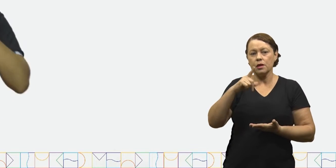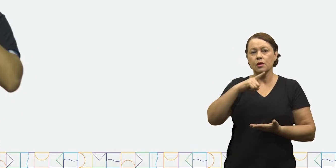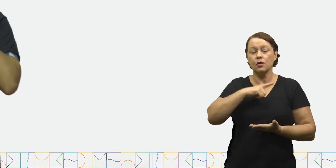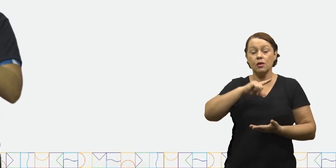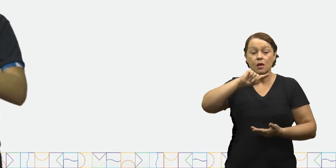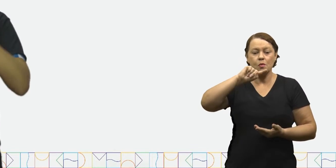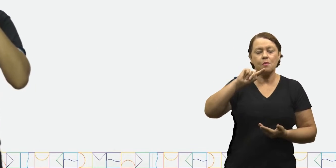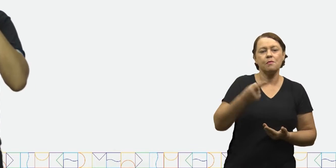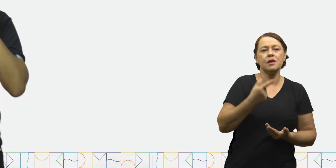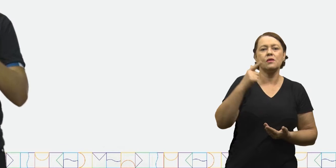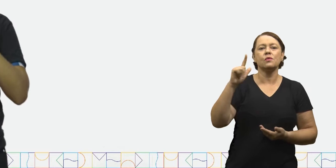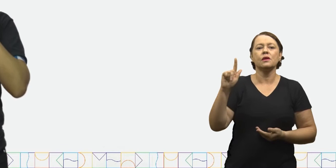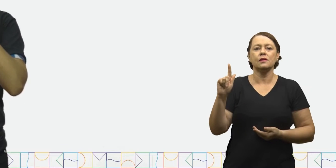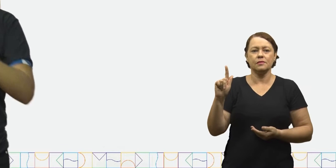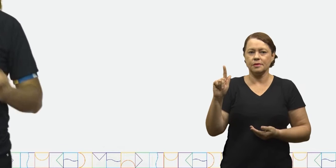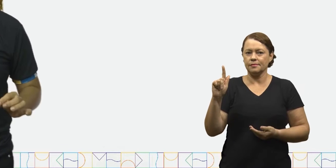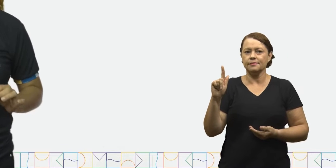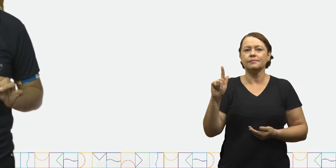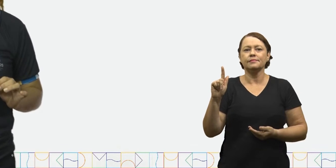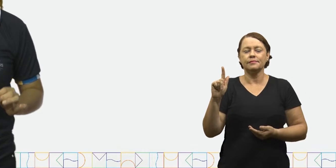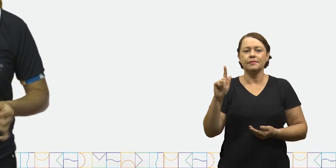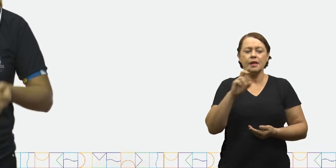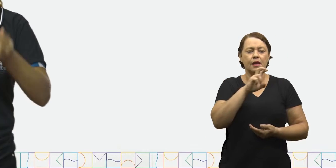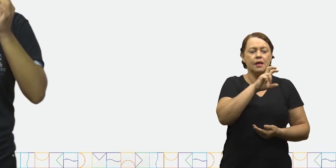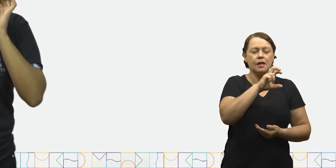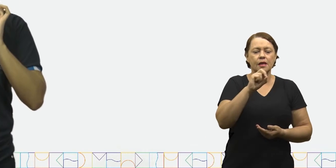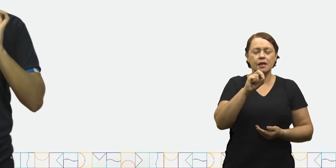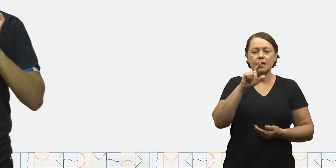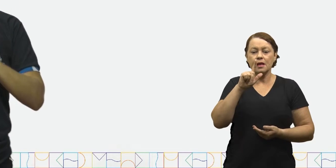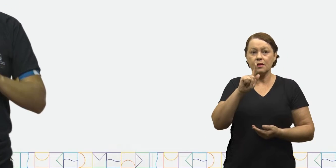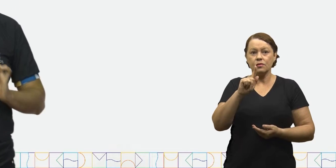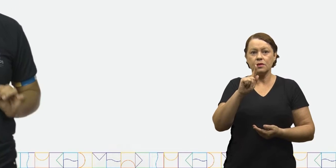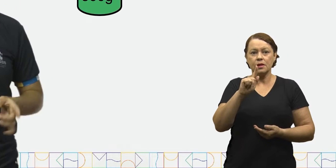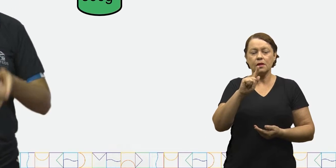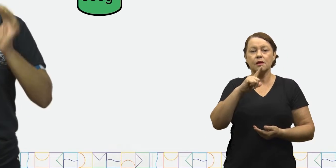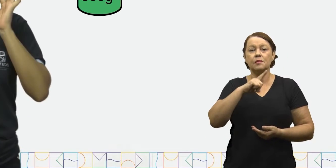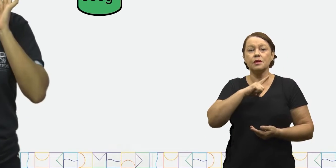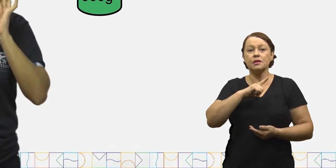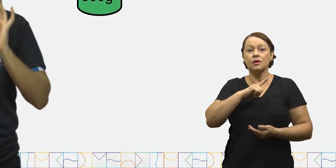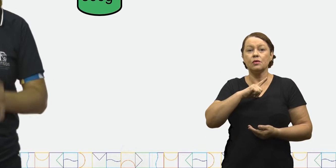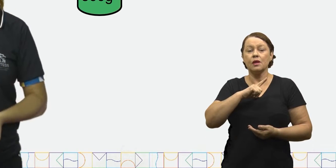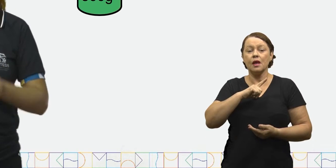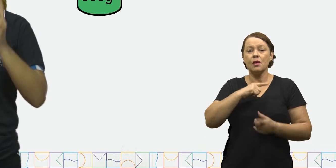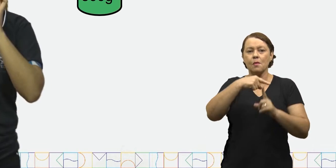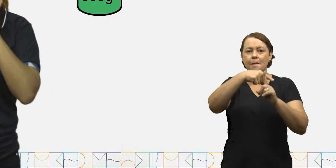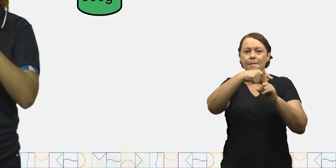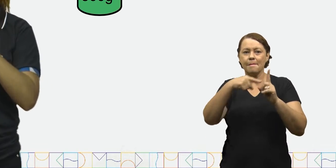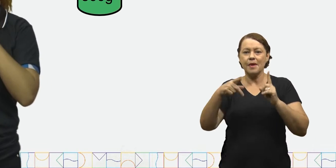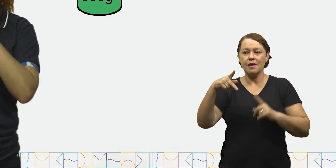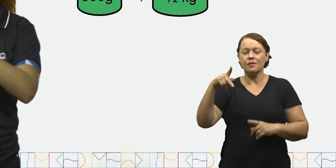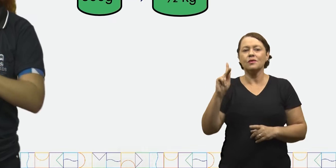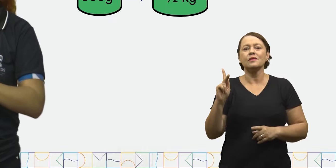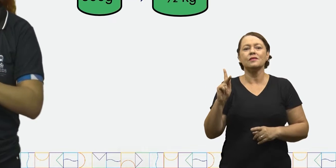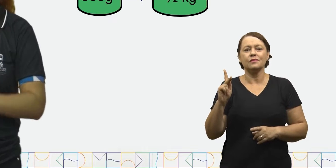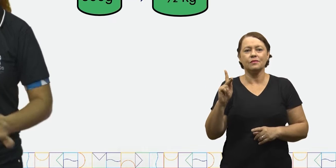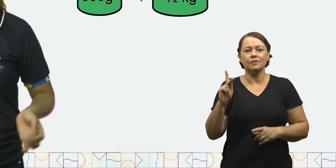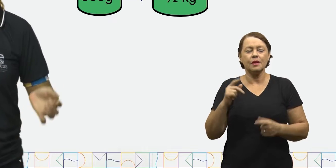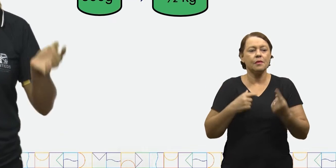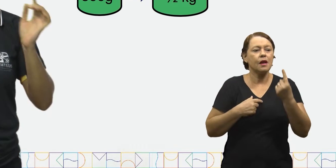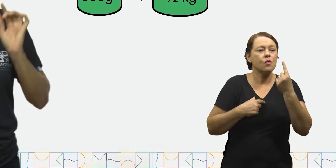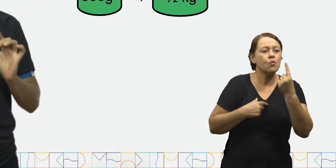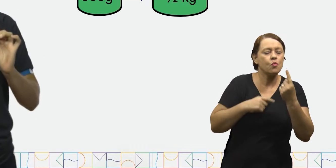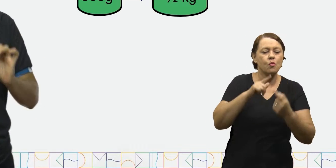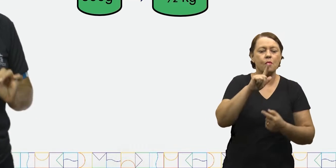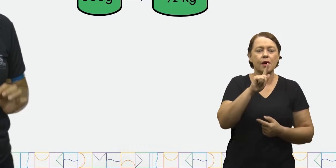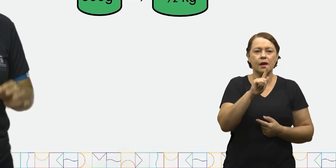quilo, eu tenho 1000 gramas. Para 500 gramas, eu tenho meio quilo.